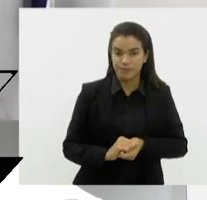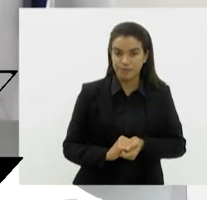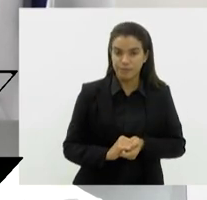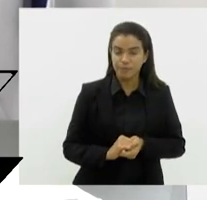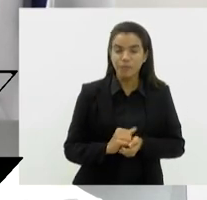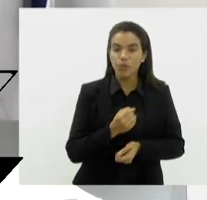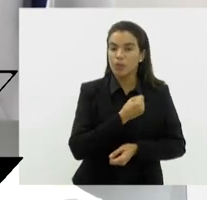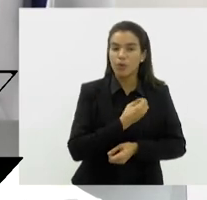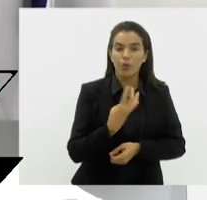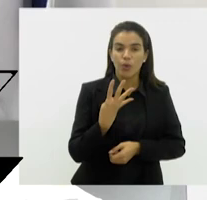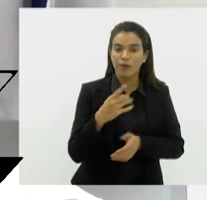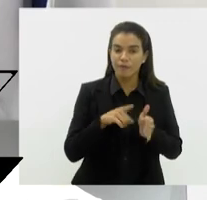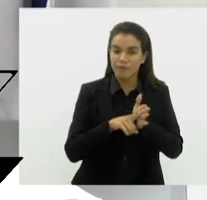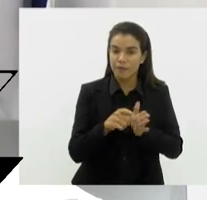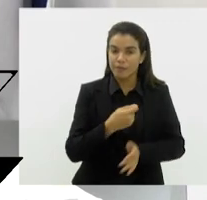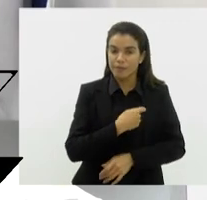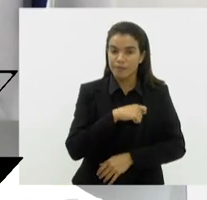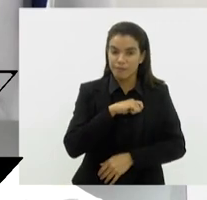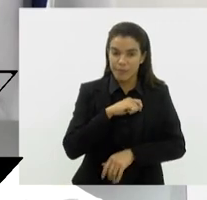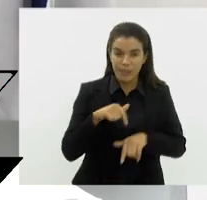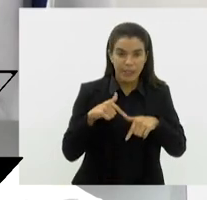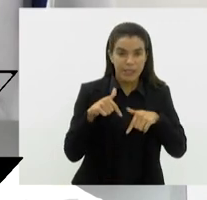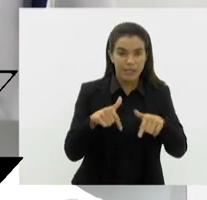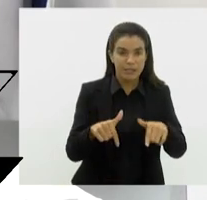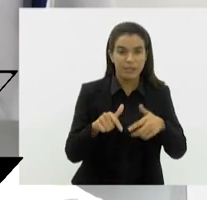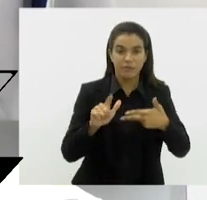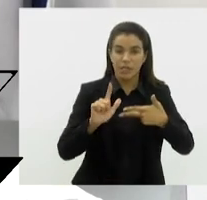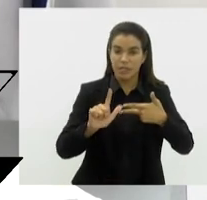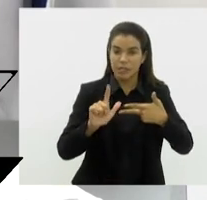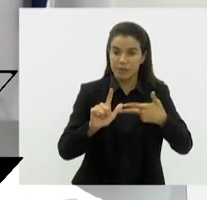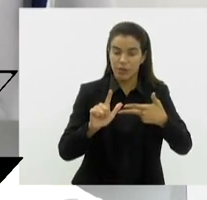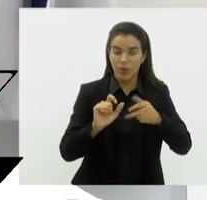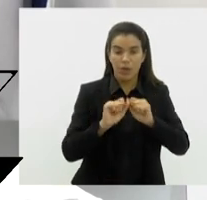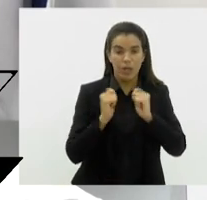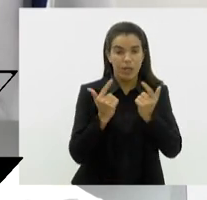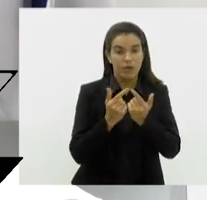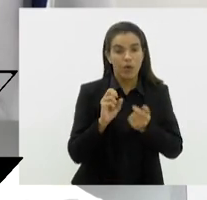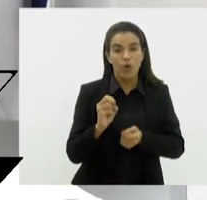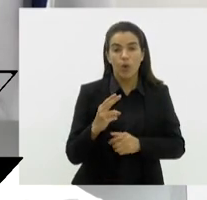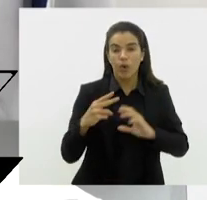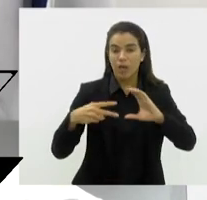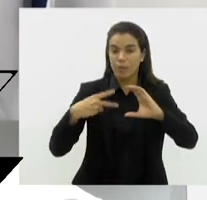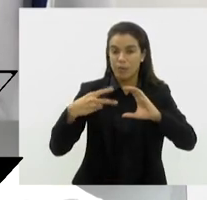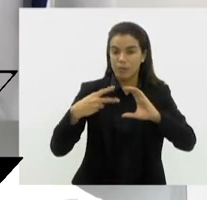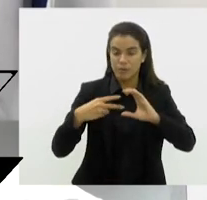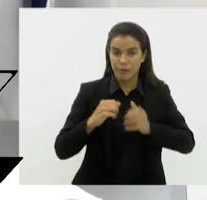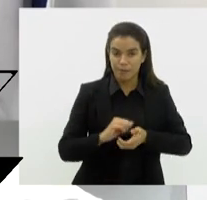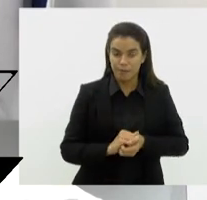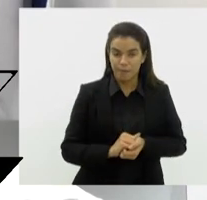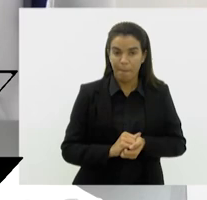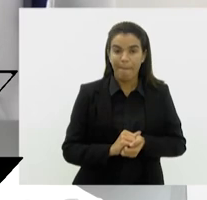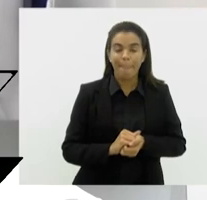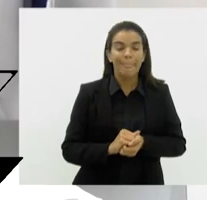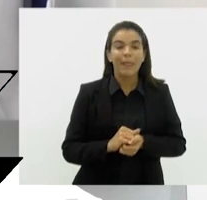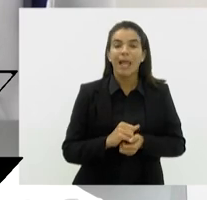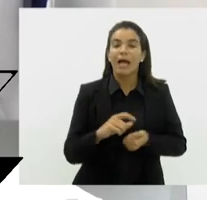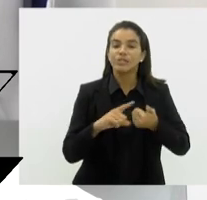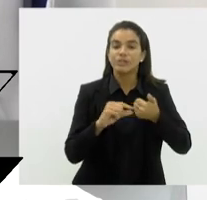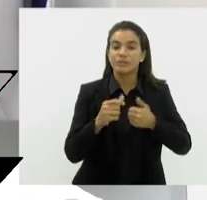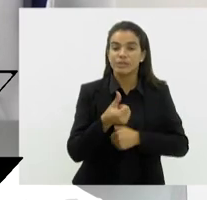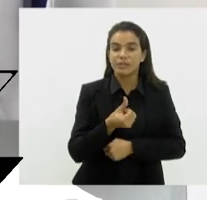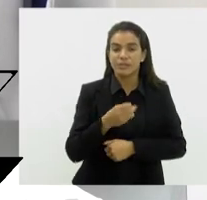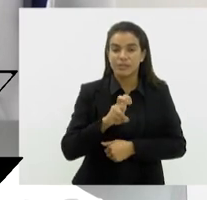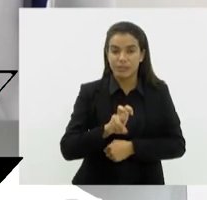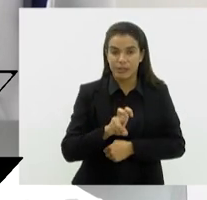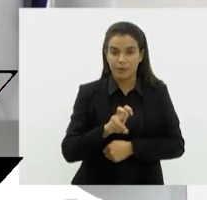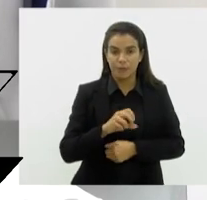Seção 4, fiscalização exercida por iniciativa da Assembleia Legislativa ou Câmara Municipal. compete ao Tribunal, artigo 65, compete ao